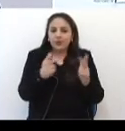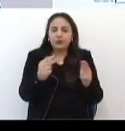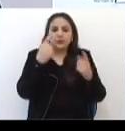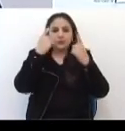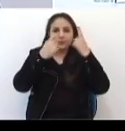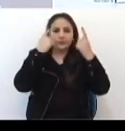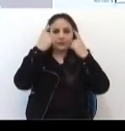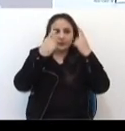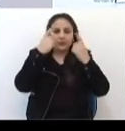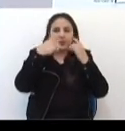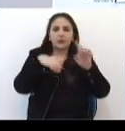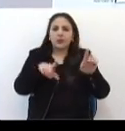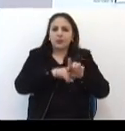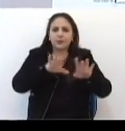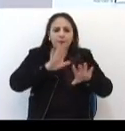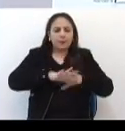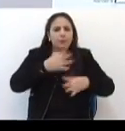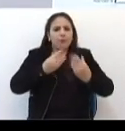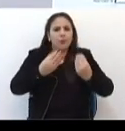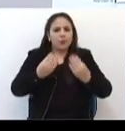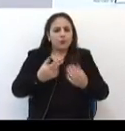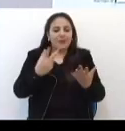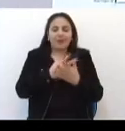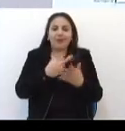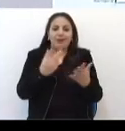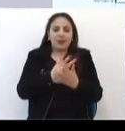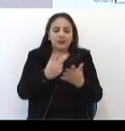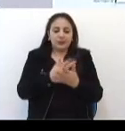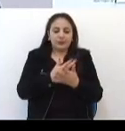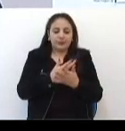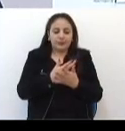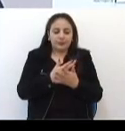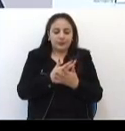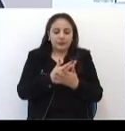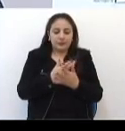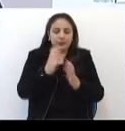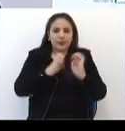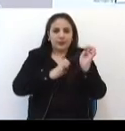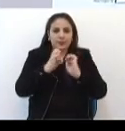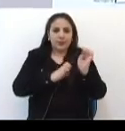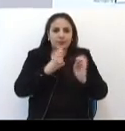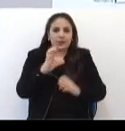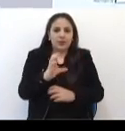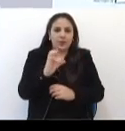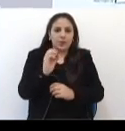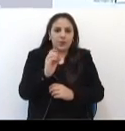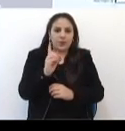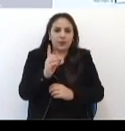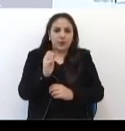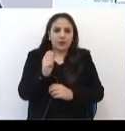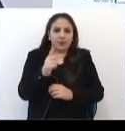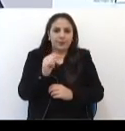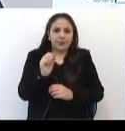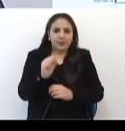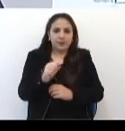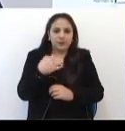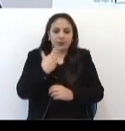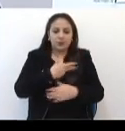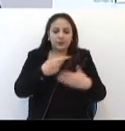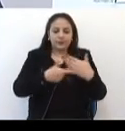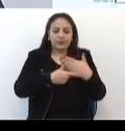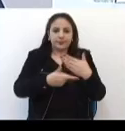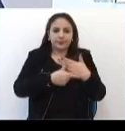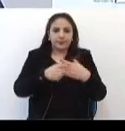algo preocupante e bem errado na empresa Codepas. Então, o